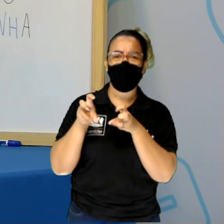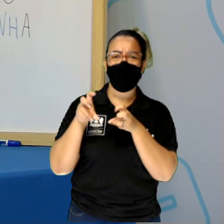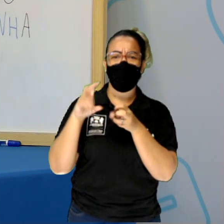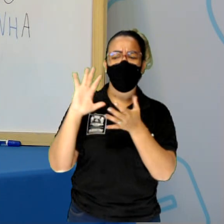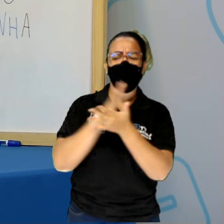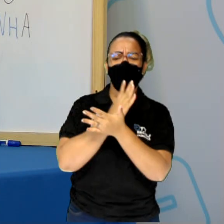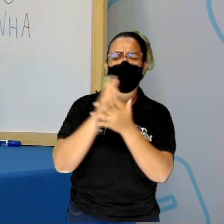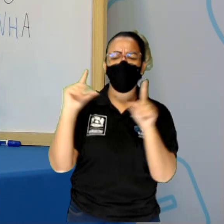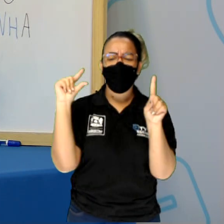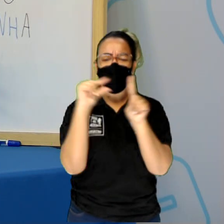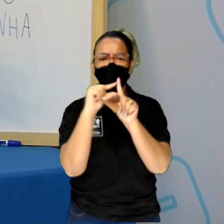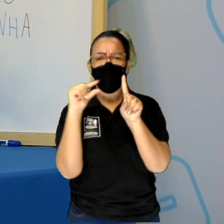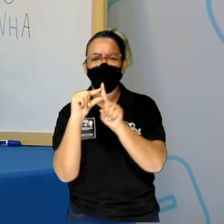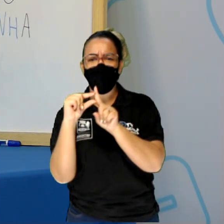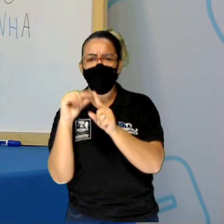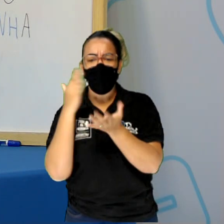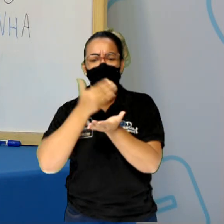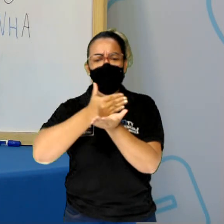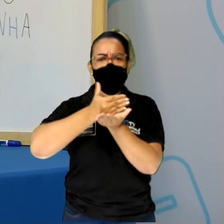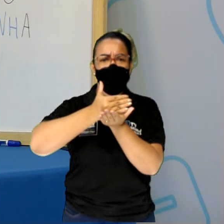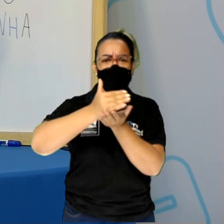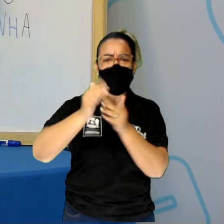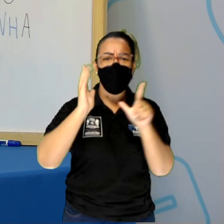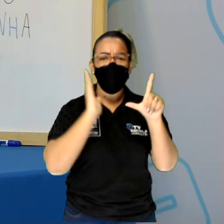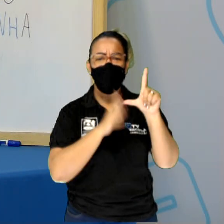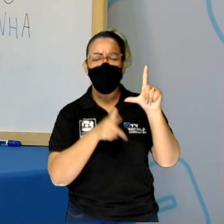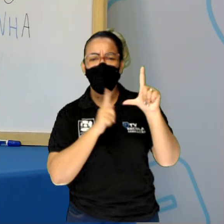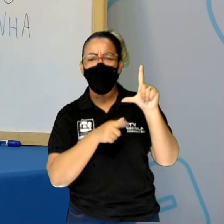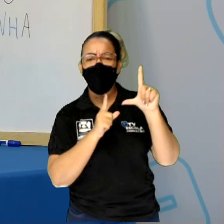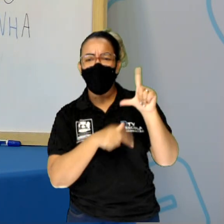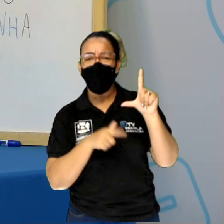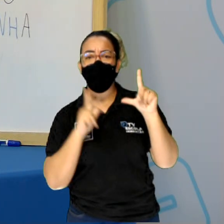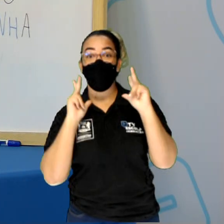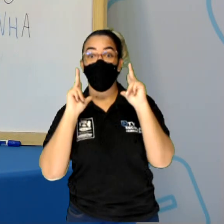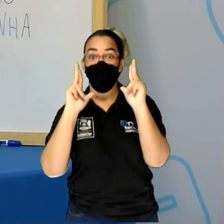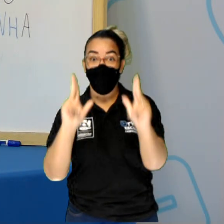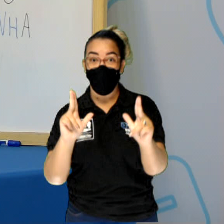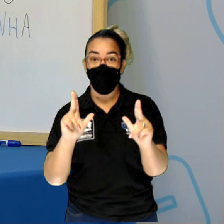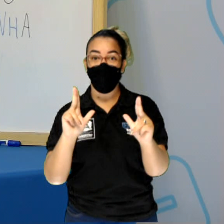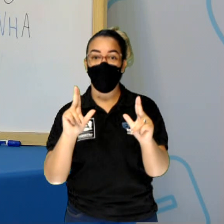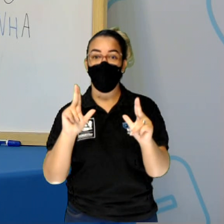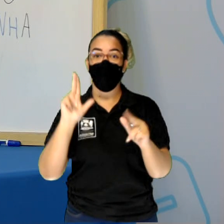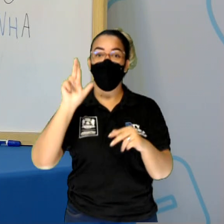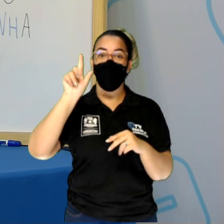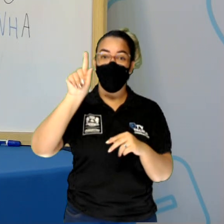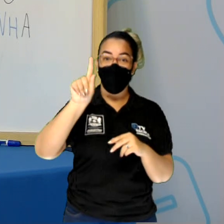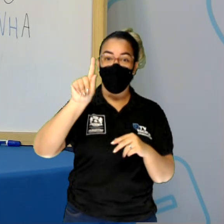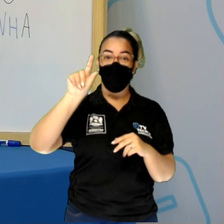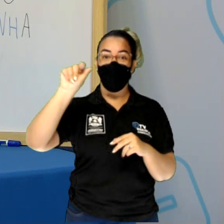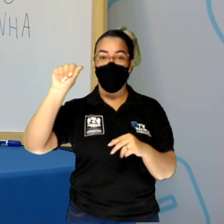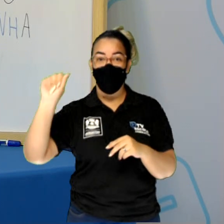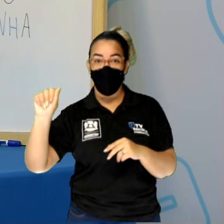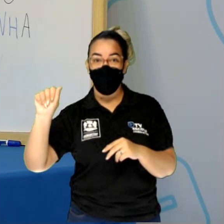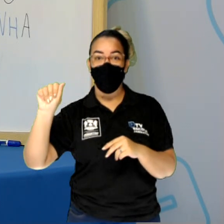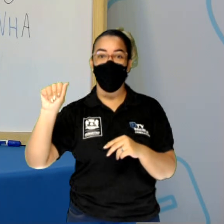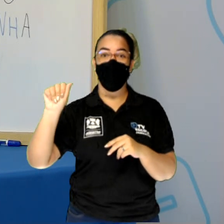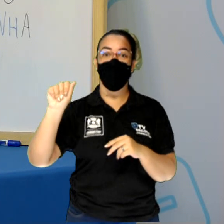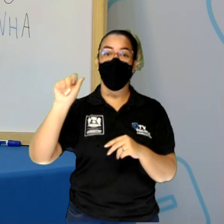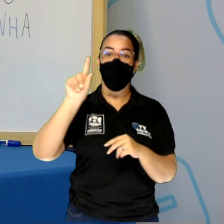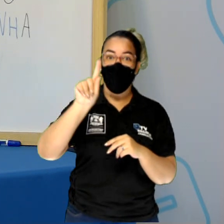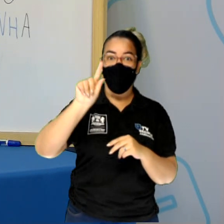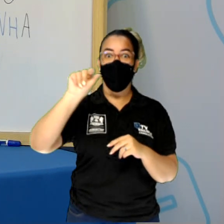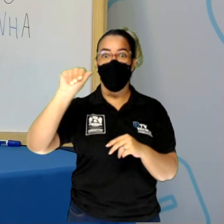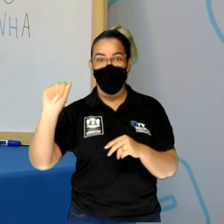algumas palavras começam com a mesma letra, como gato, gata,